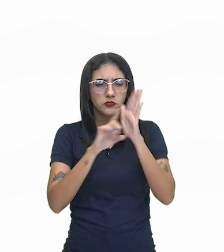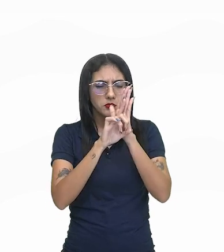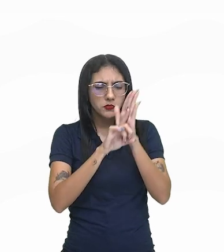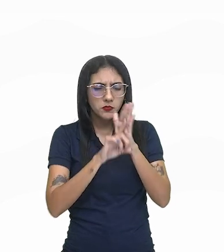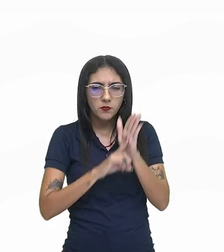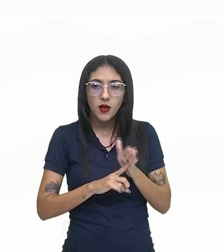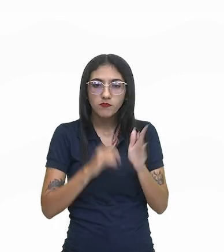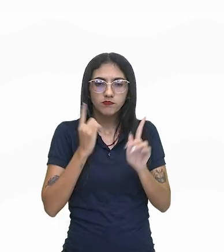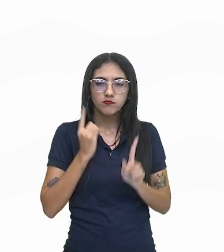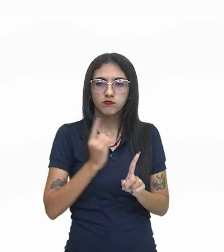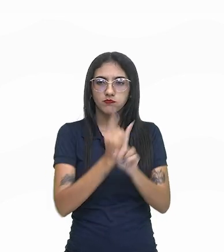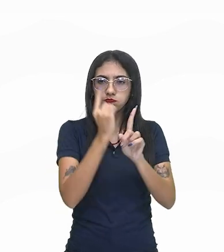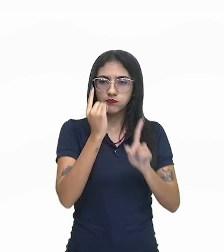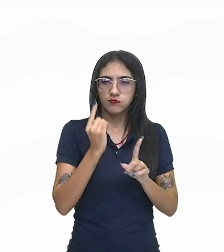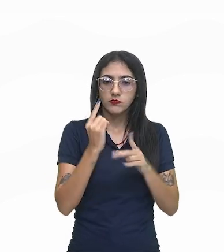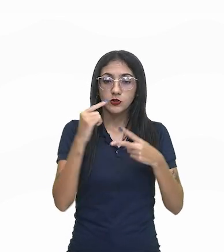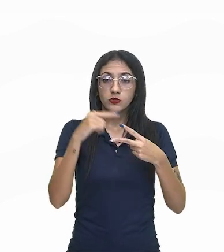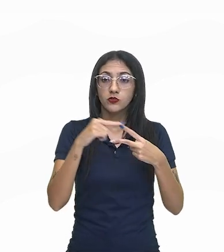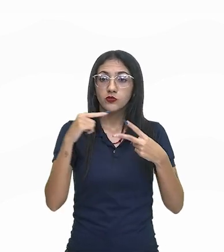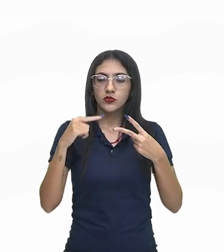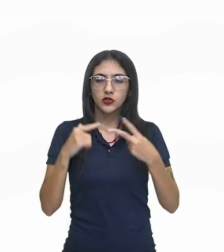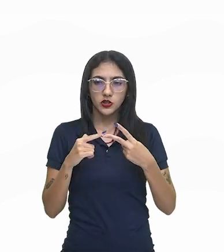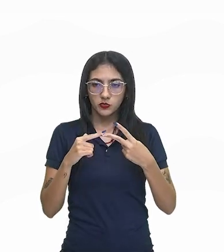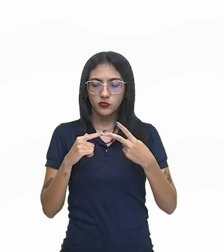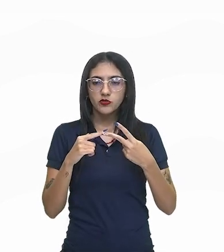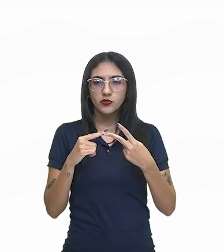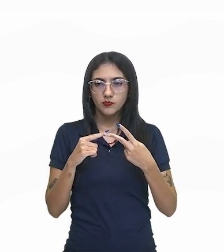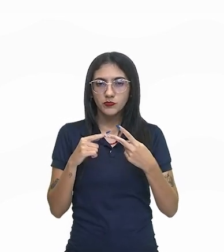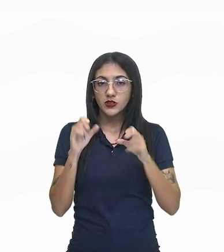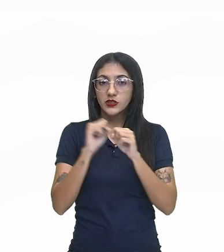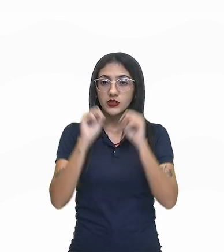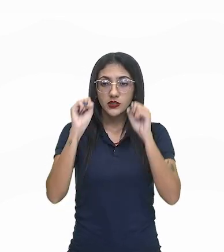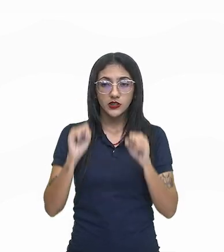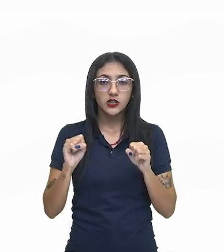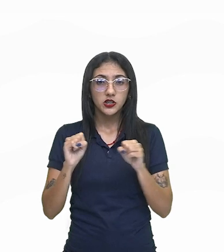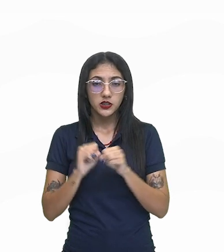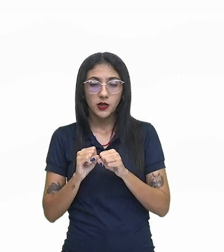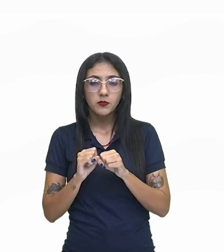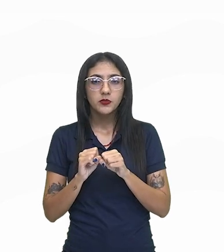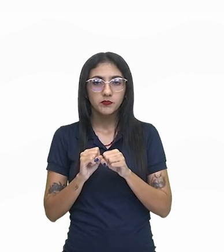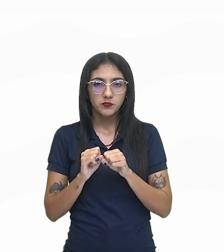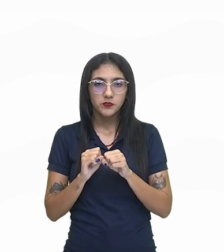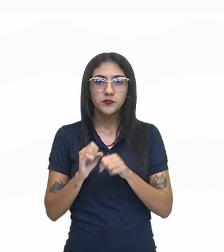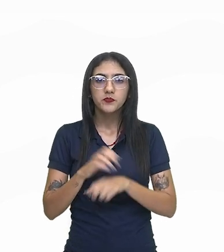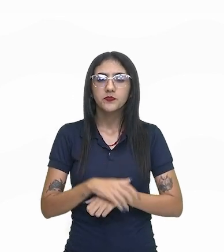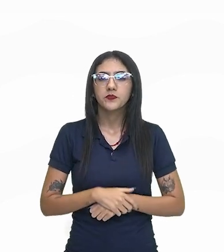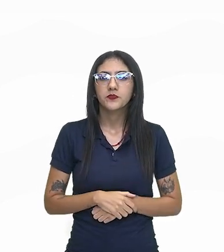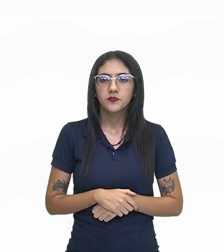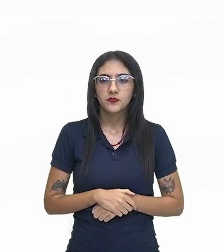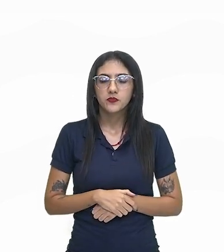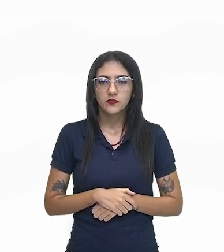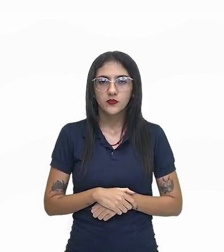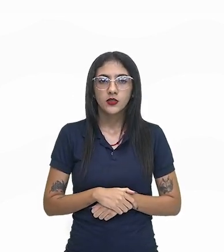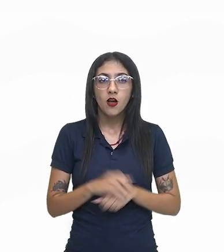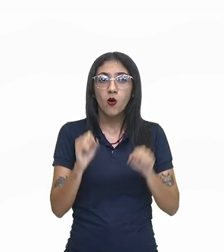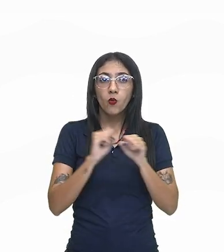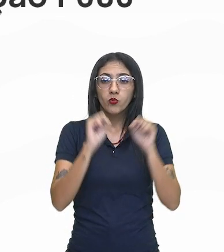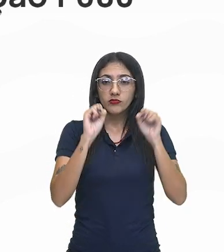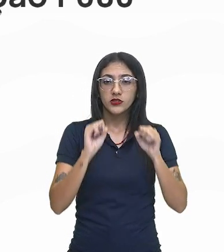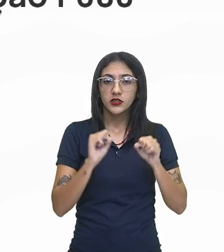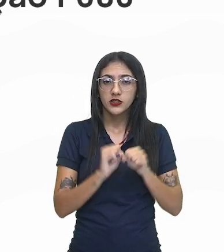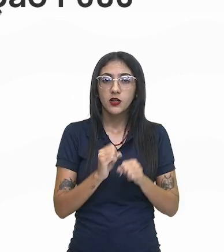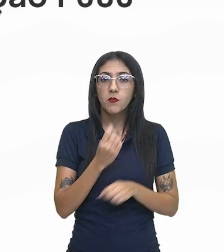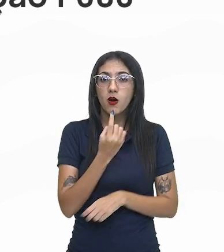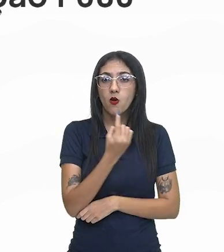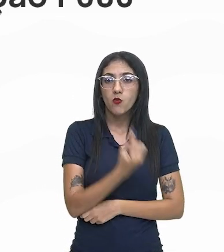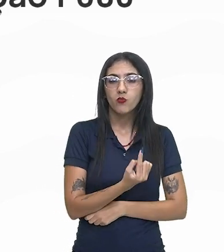identificaram dois tipos de fotossistemas, né, ocorrendo. São eles o fotossistema 1, que contém